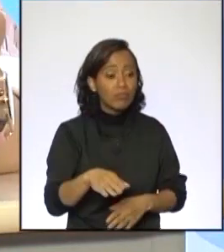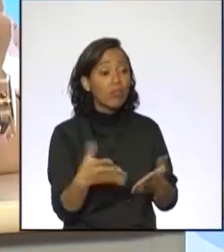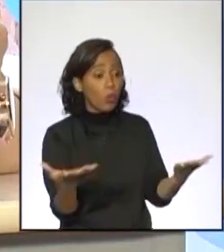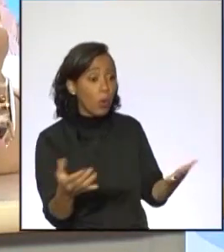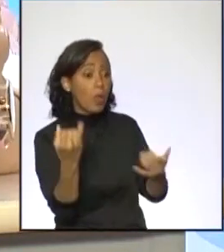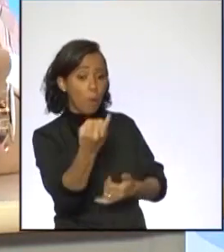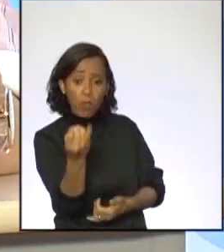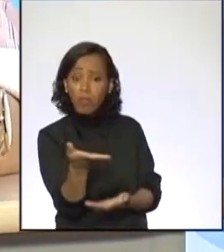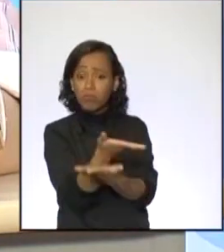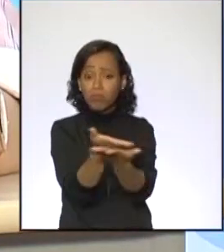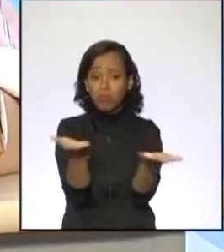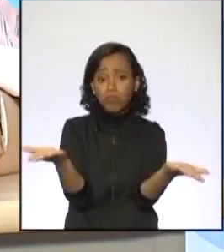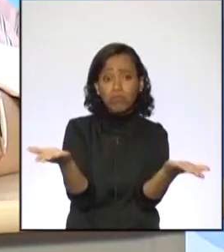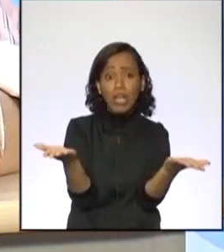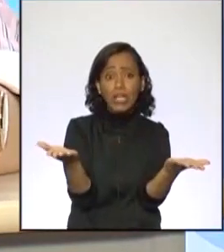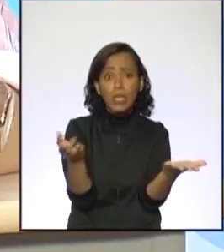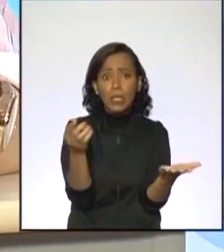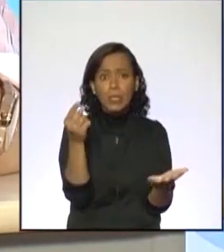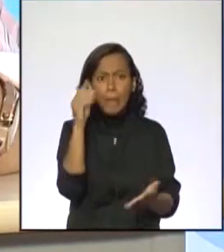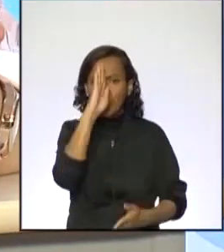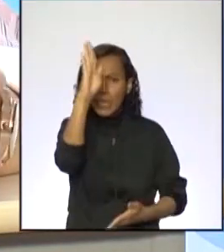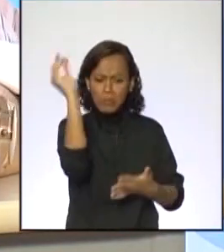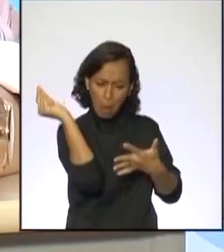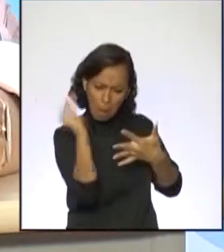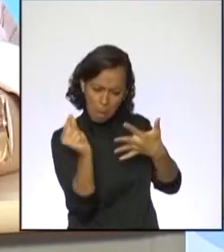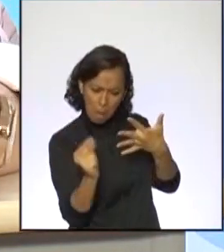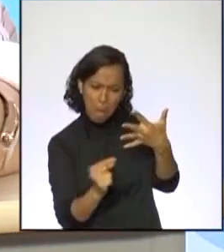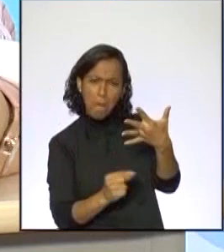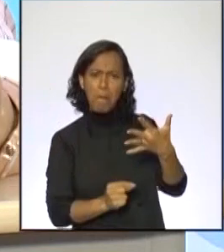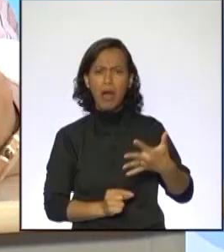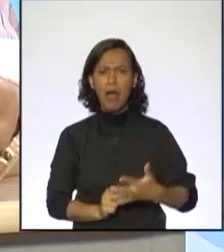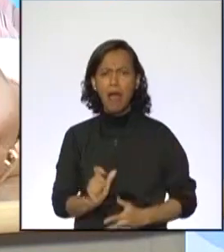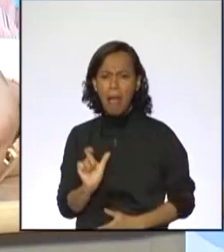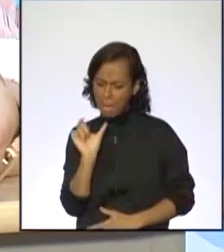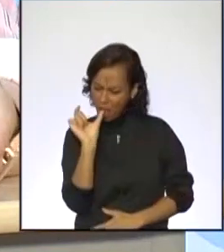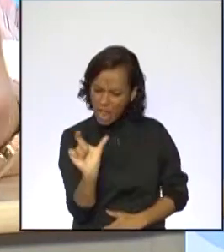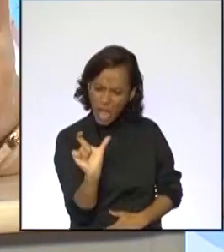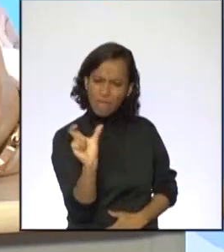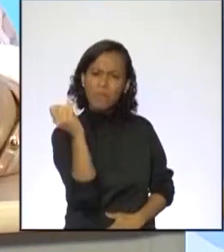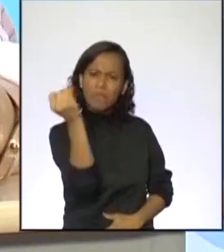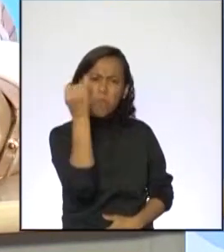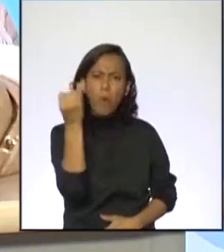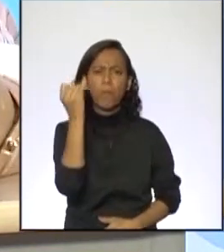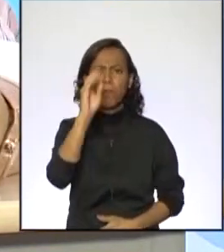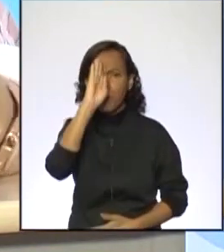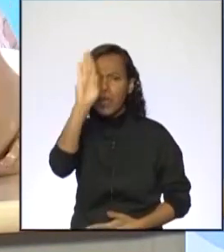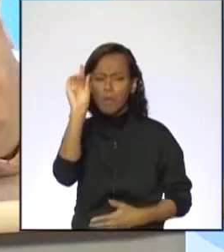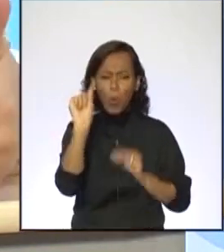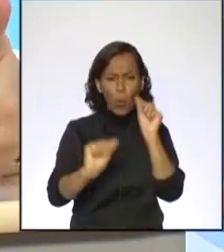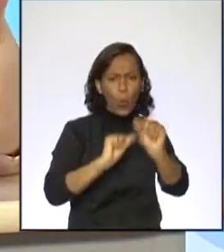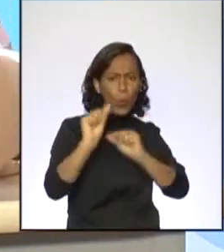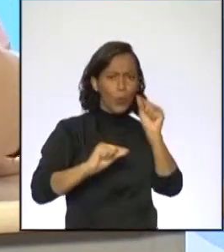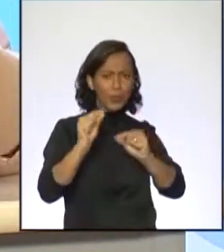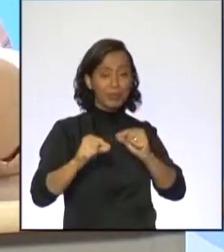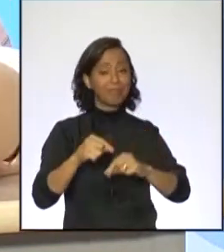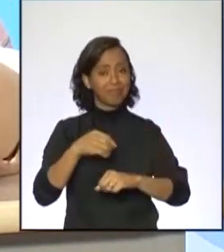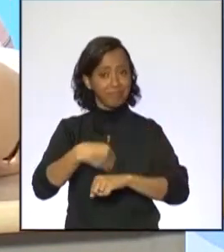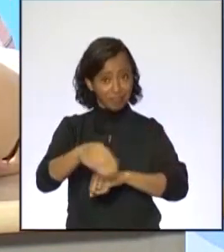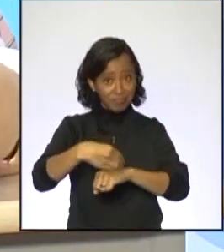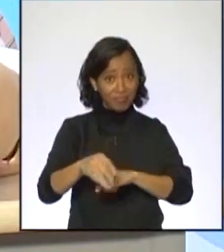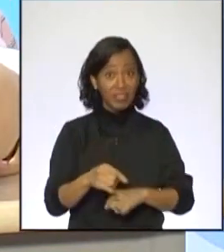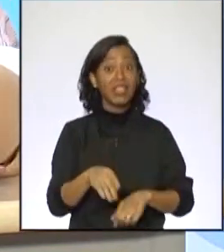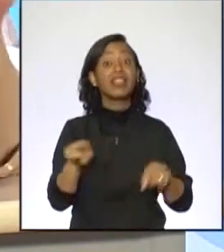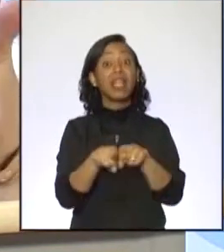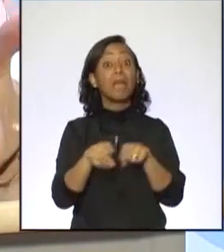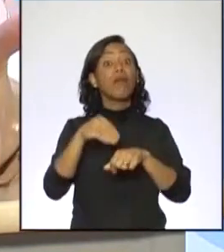ideias centrais. Essa palavra é muito importante, essa ideia é principal. Então, quando vocês viram aí as palavras que estão